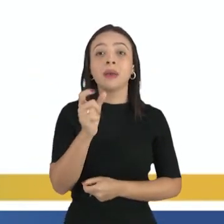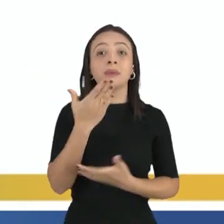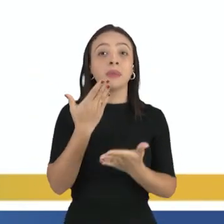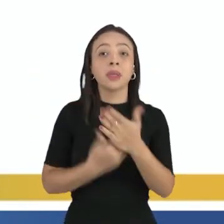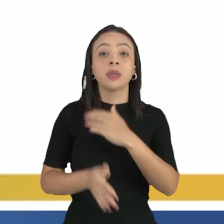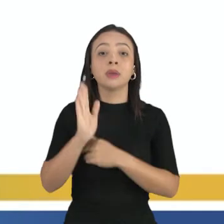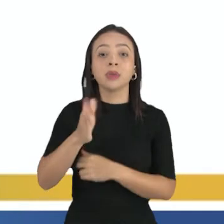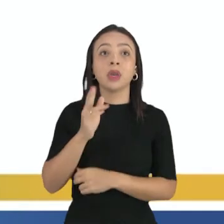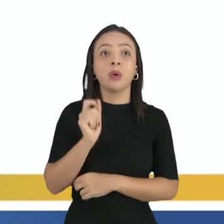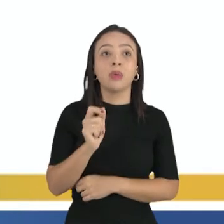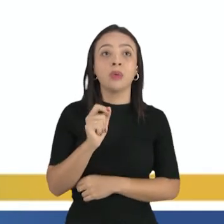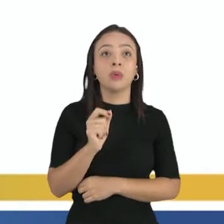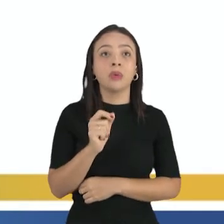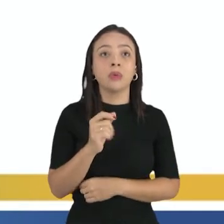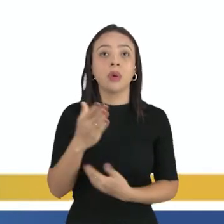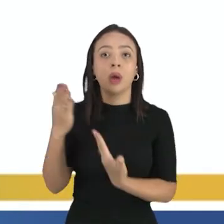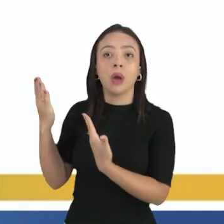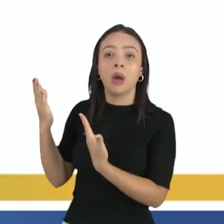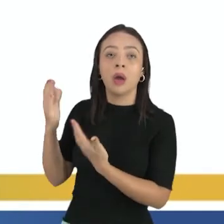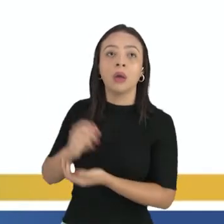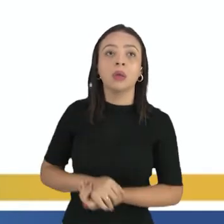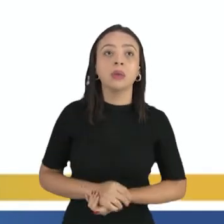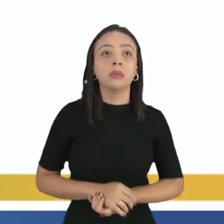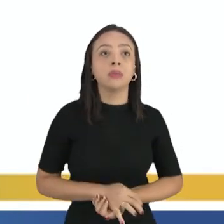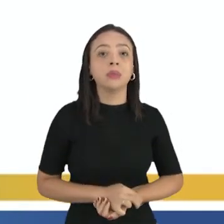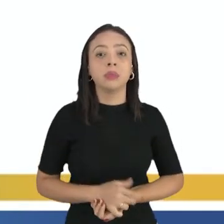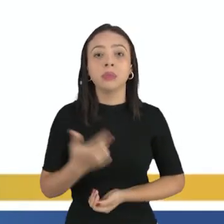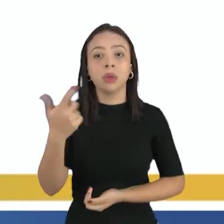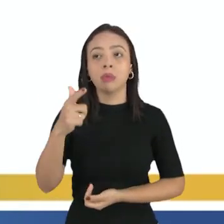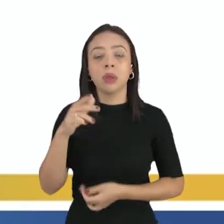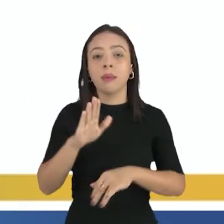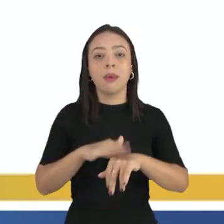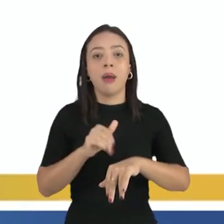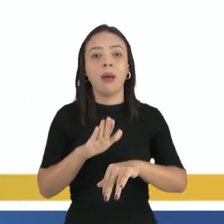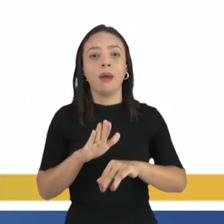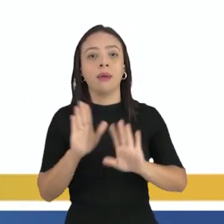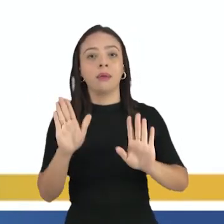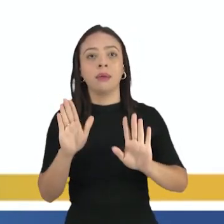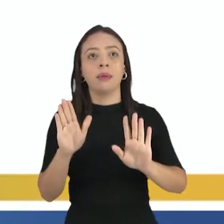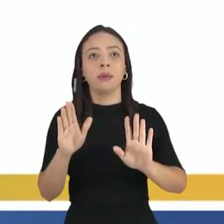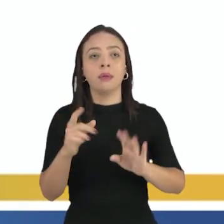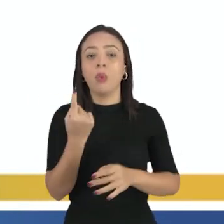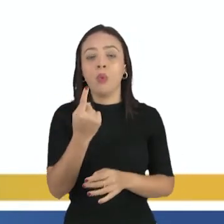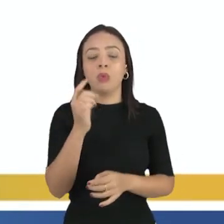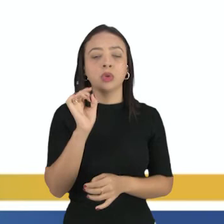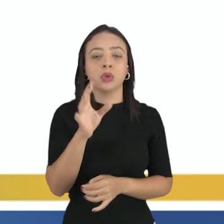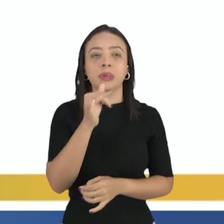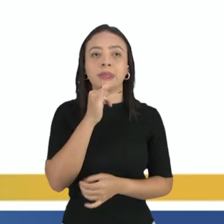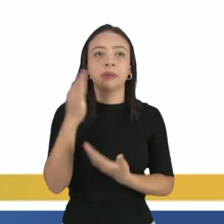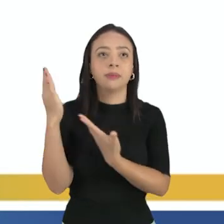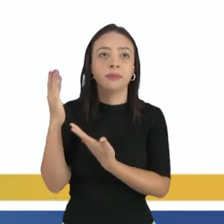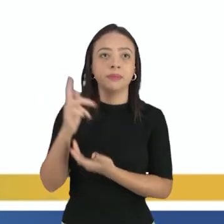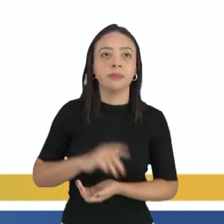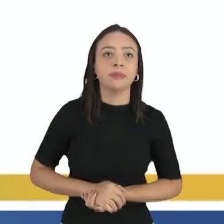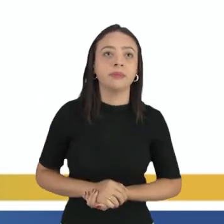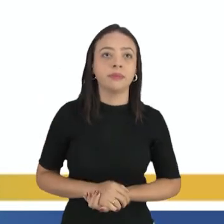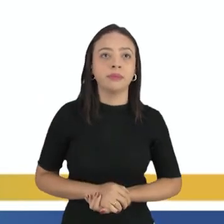perderam a noção de composição. Não tem mais aquela noção de composição, elas são uma só. Por exemplo,